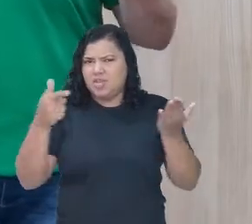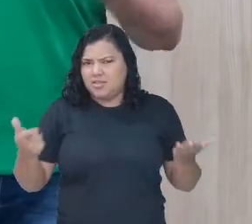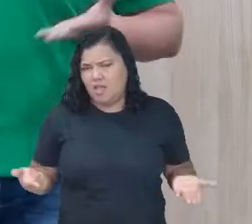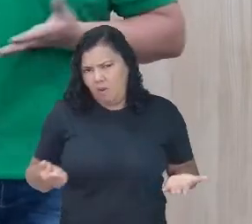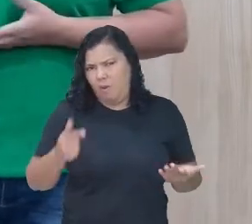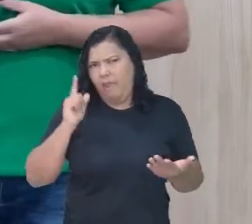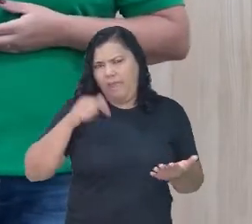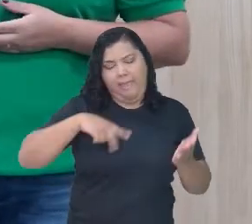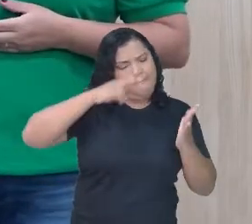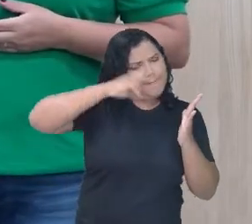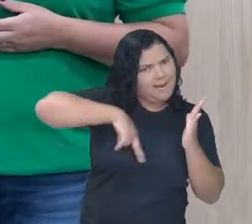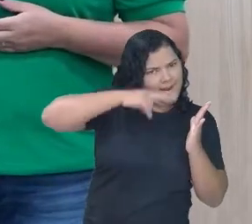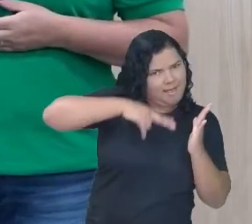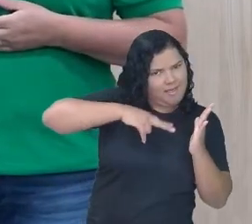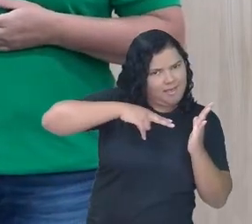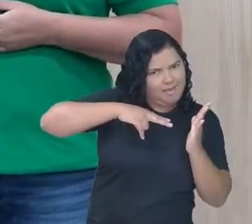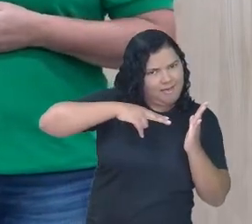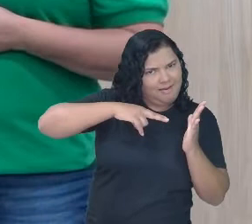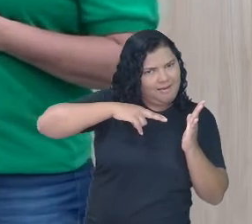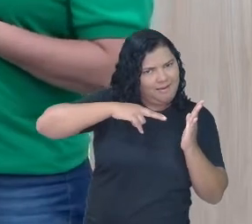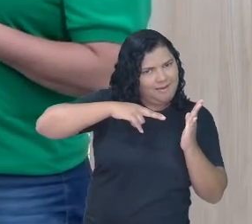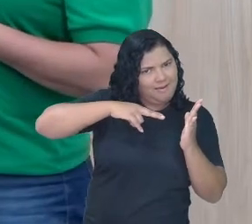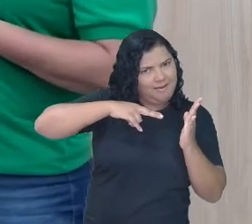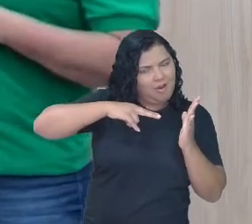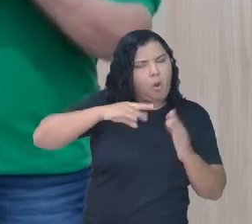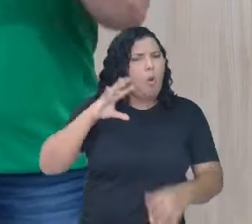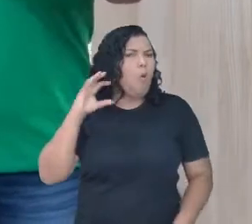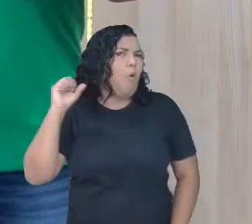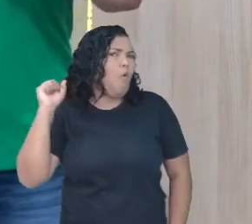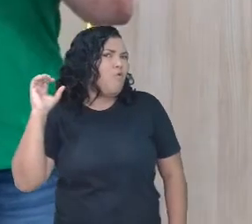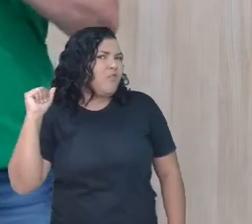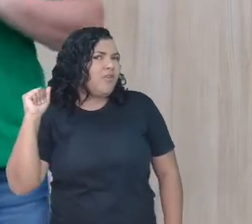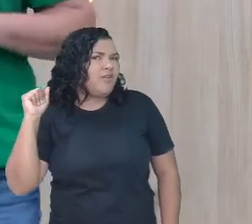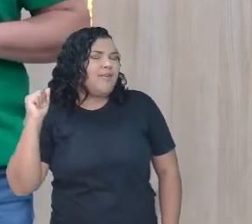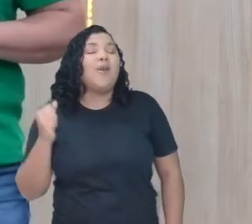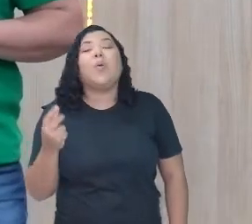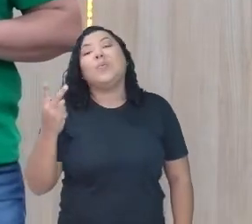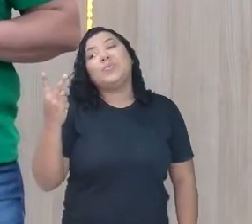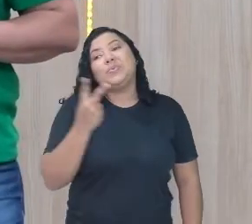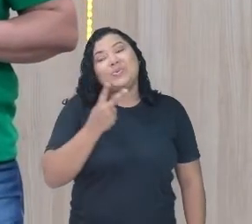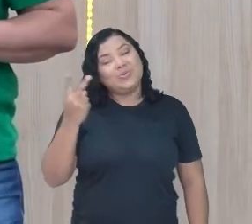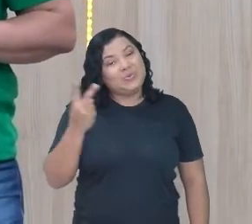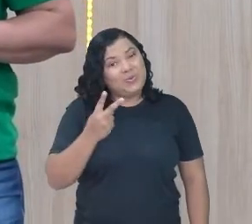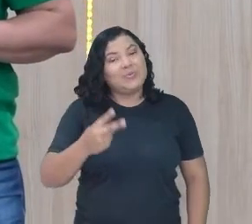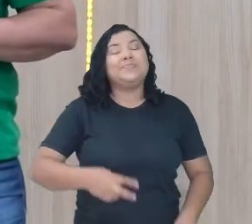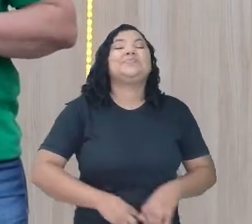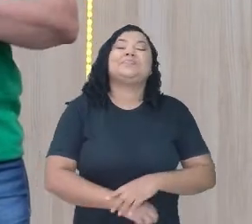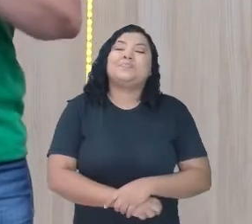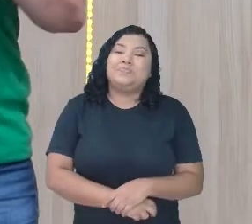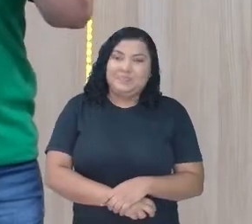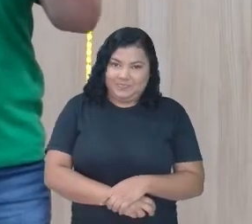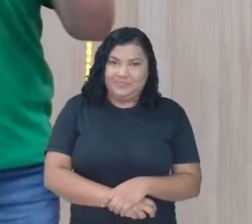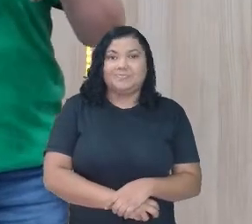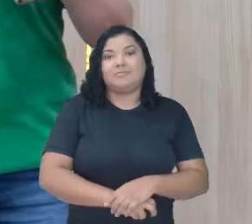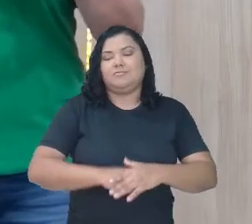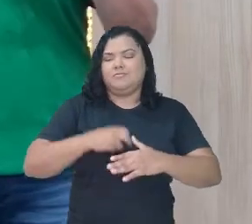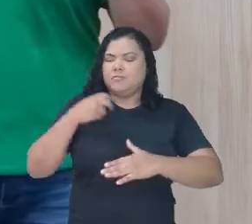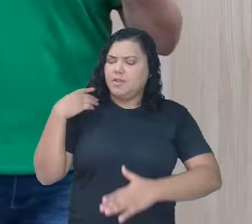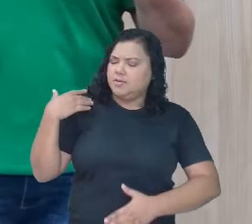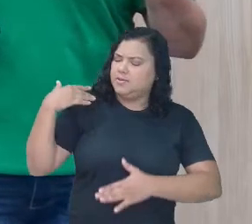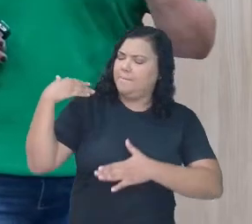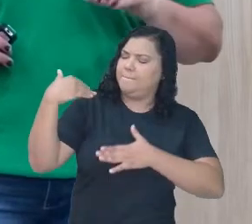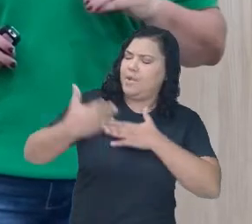escrito, é para ler. Mas também ele é para ouvir, tá? Esse processo